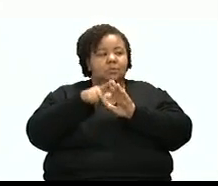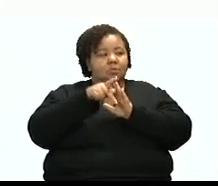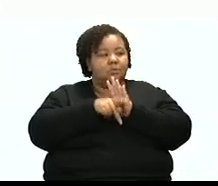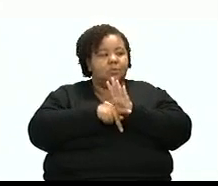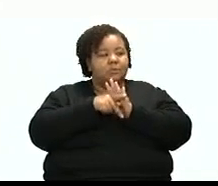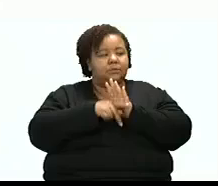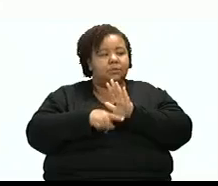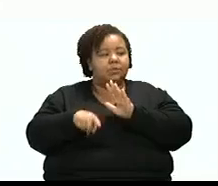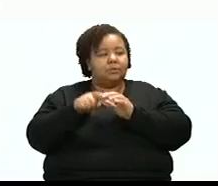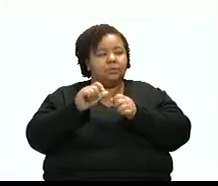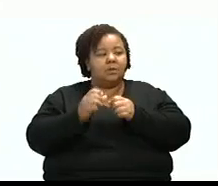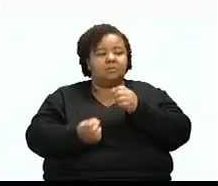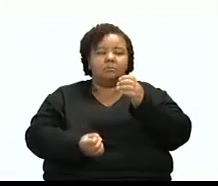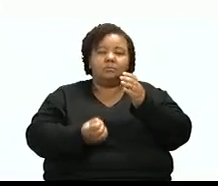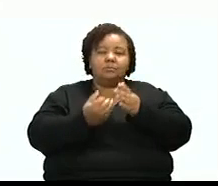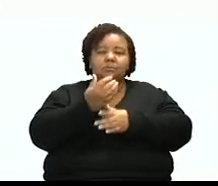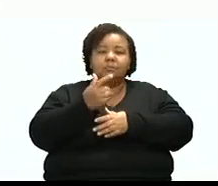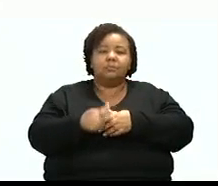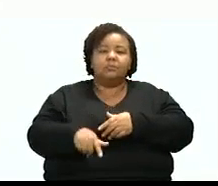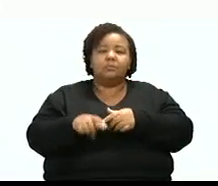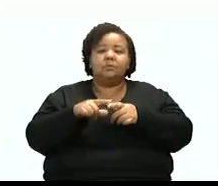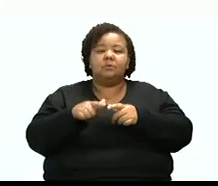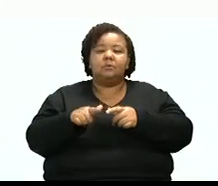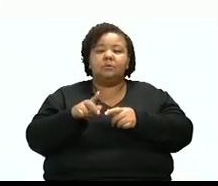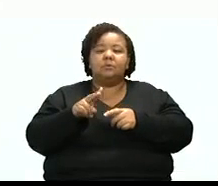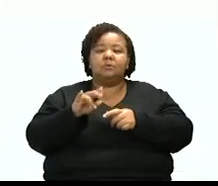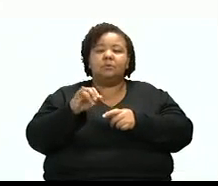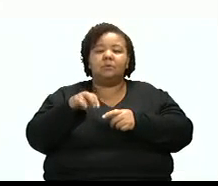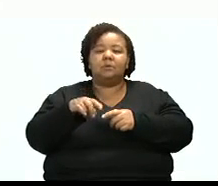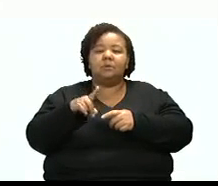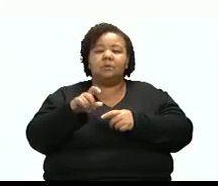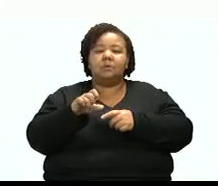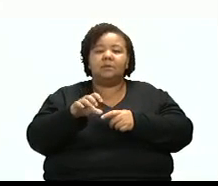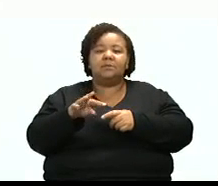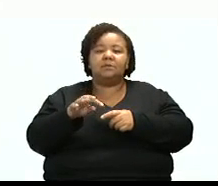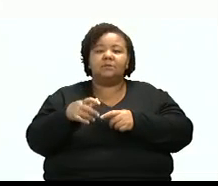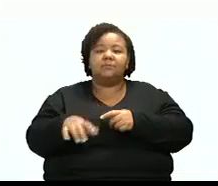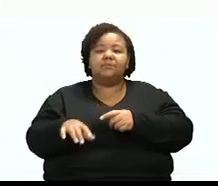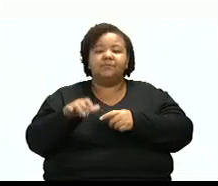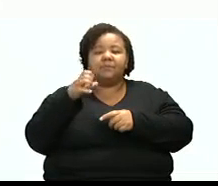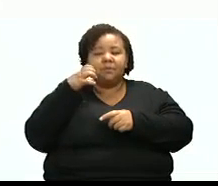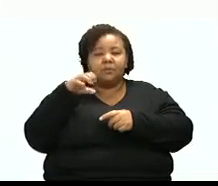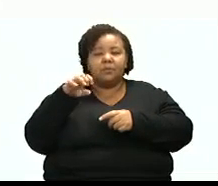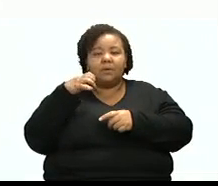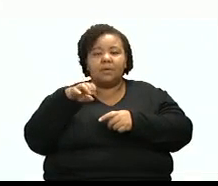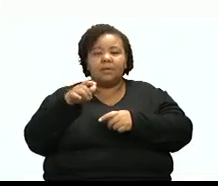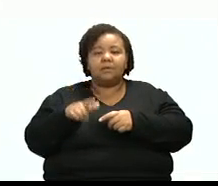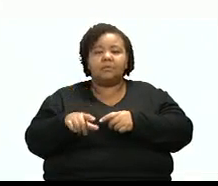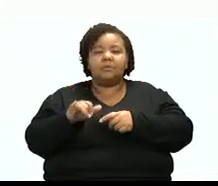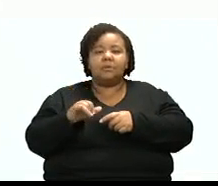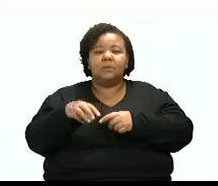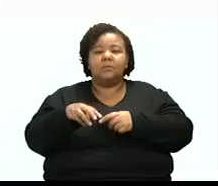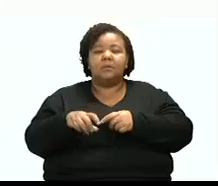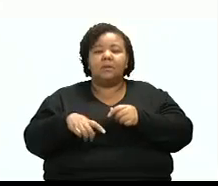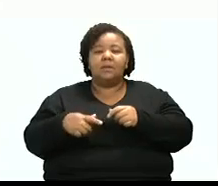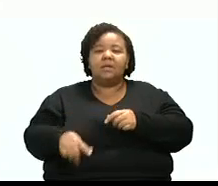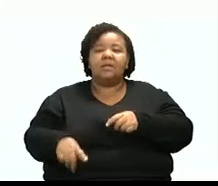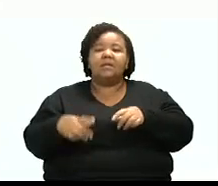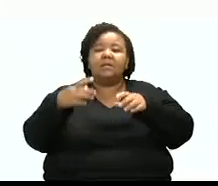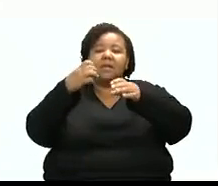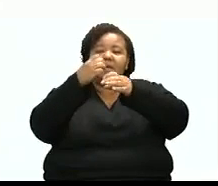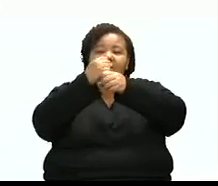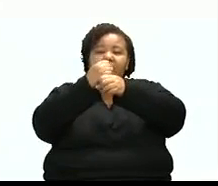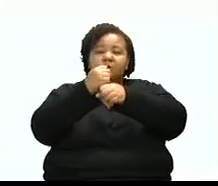que é o lançamento de uma linha de guindastes com eletroímãs que apresentam uma geometria inédita. Então, é uma